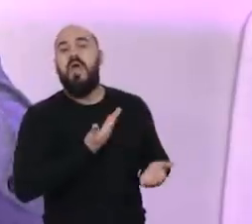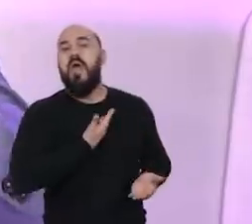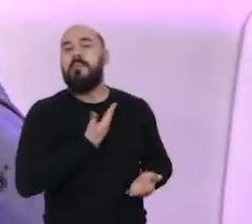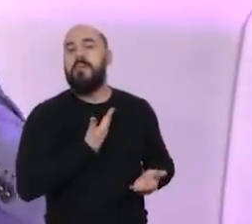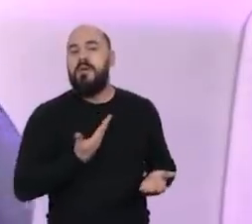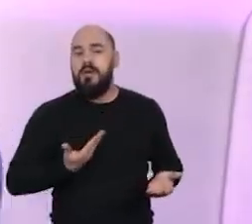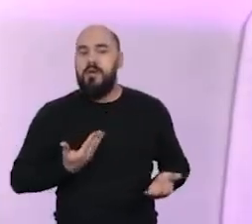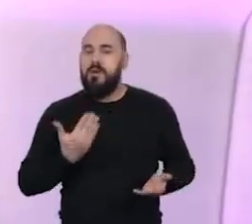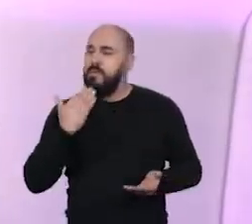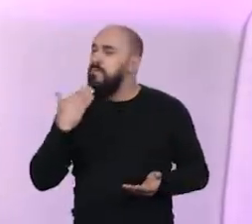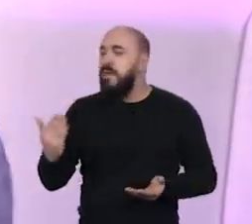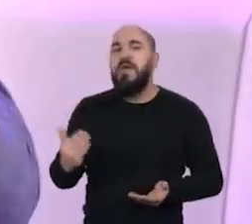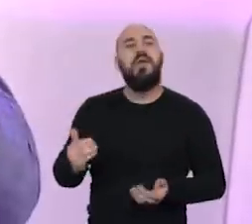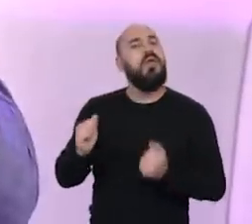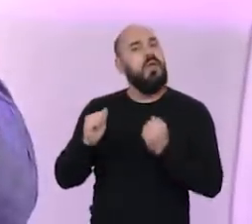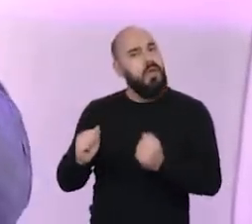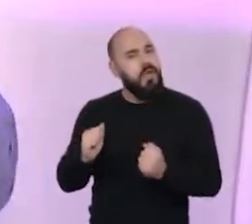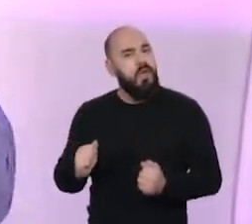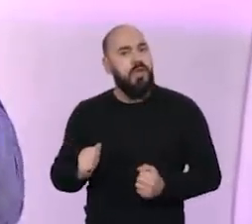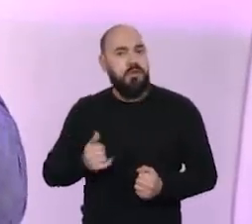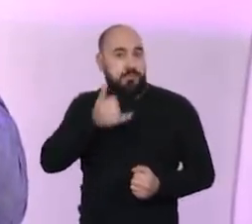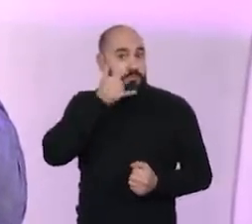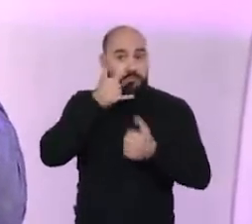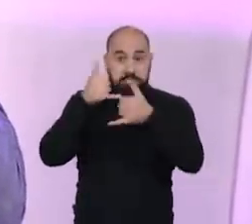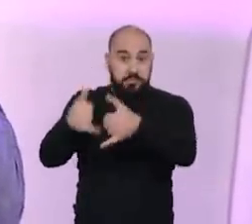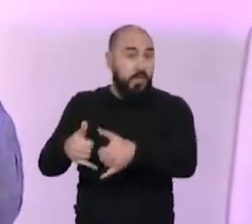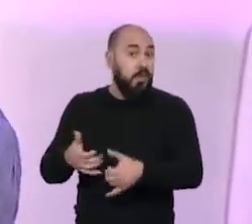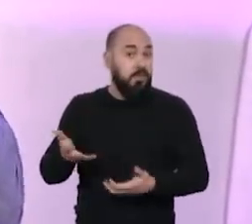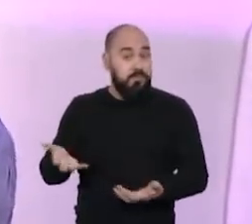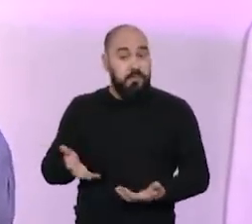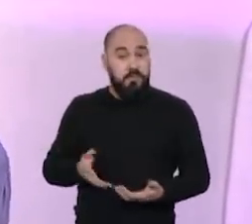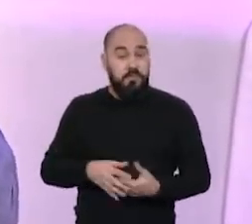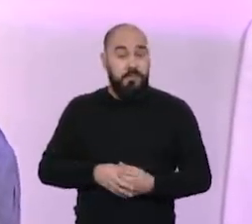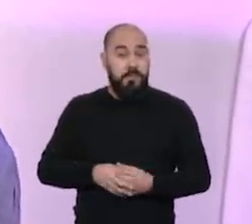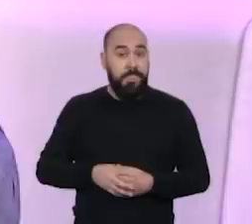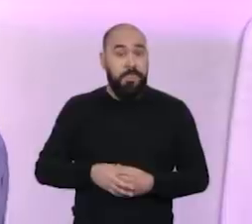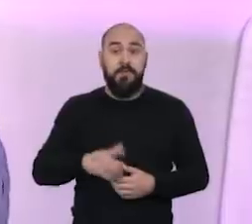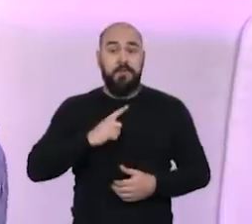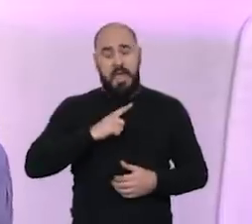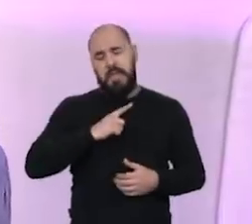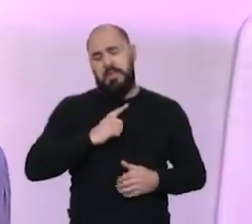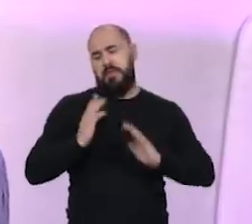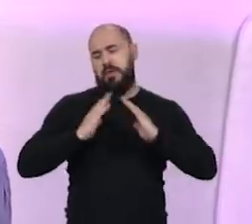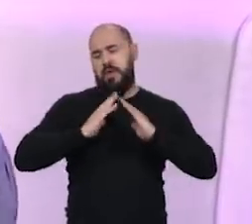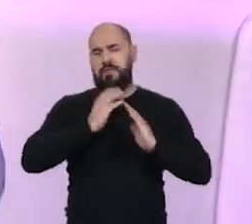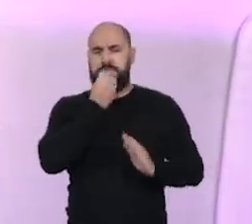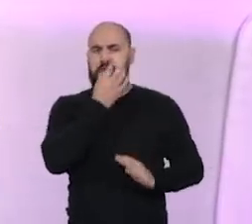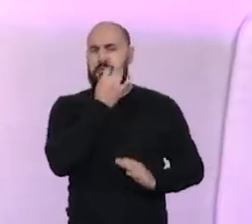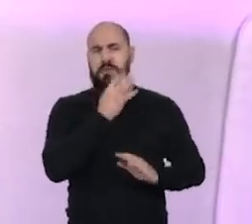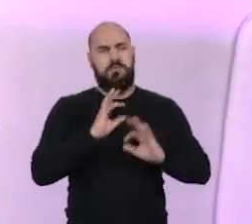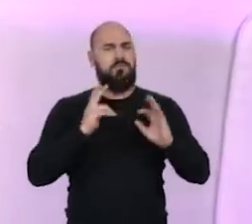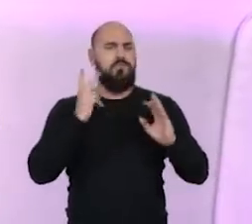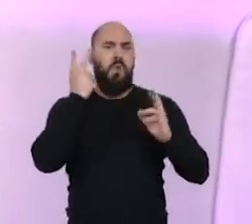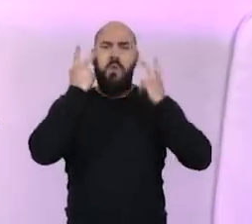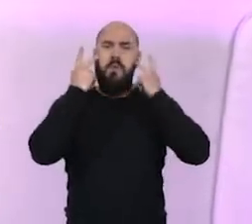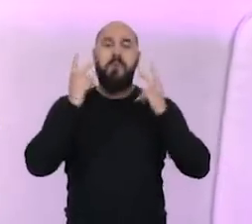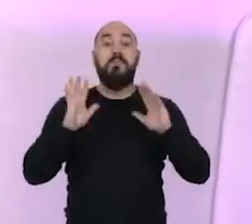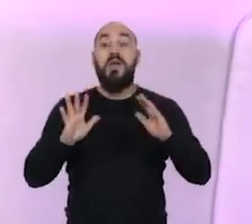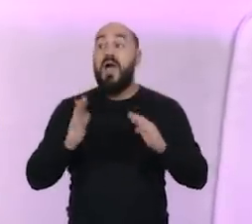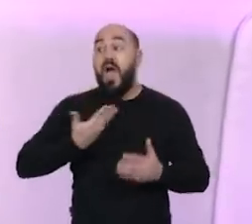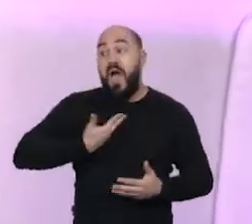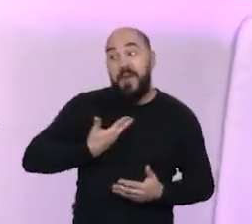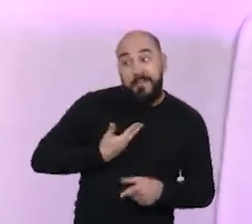vizinha, vamos lá, vamos pegar esse telefone. Cris, agora eu me senti tocada. Verdade, eu tenho que ser uma rede de apoio, tem que ser luz aqui na minha casa.